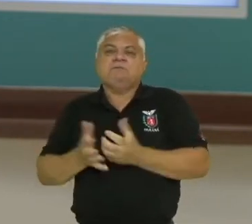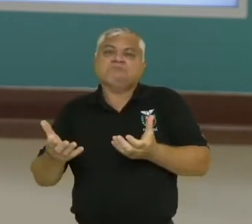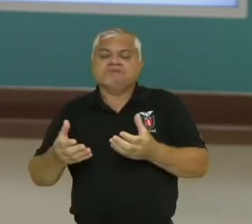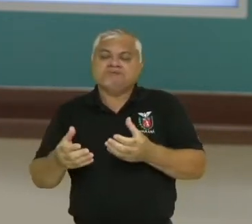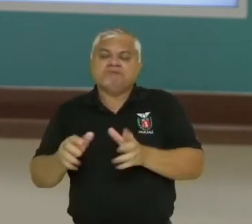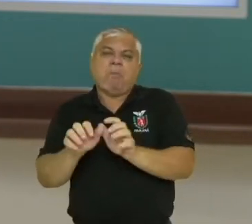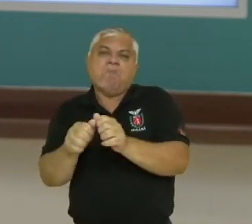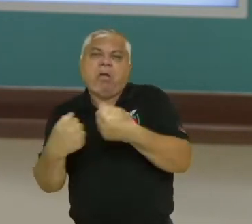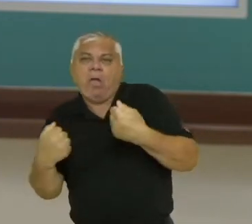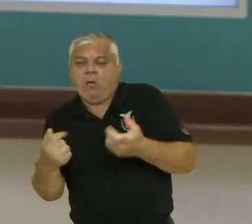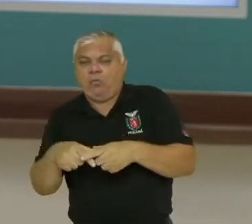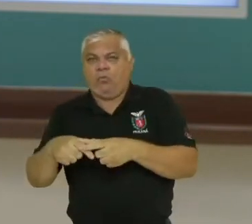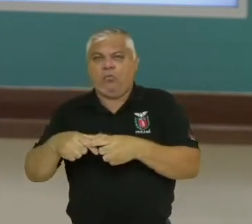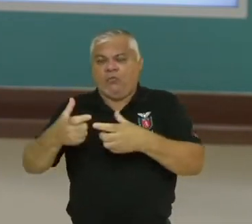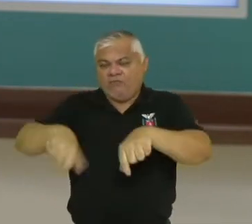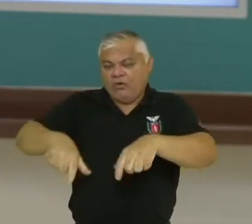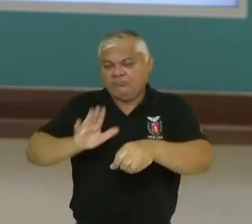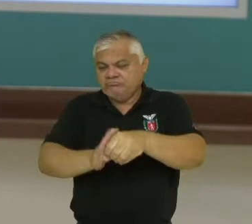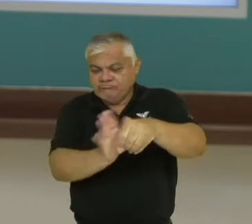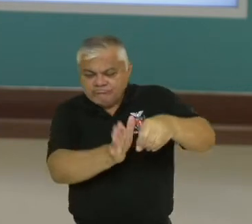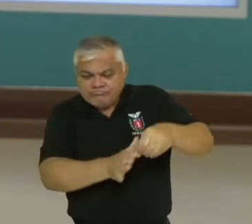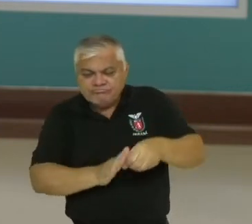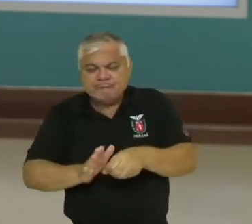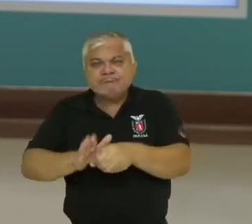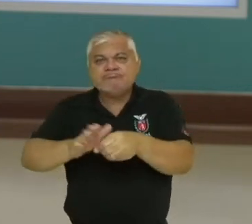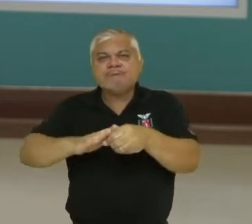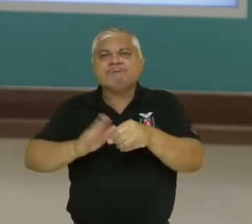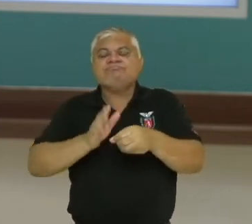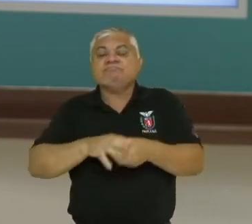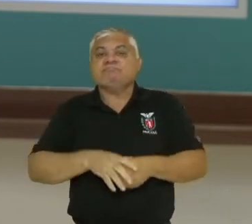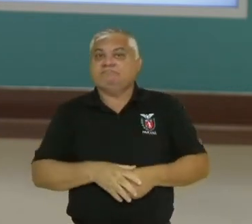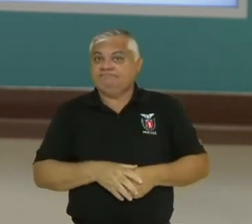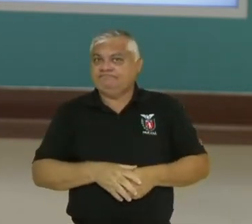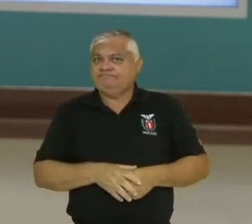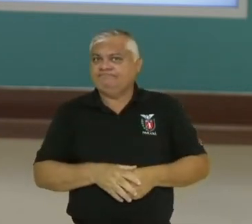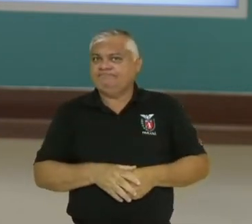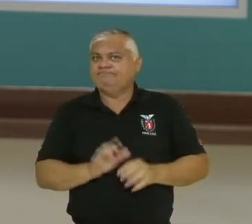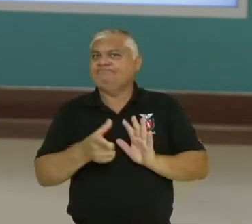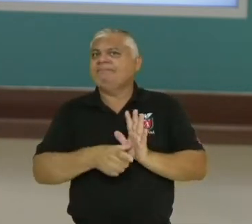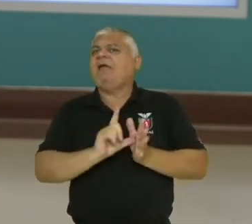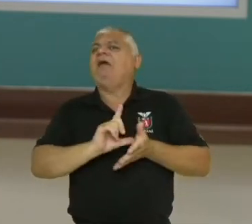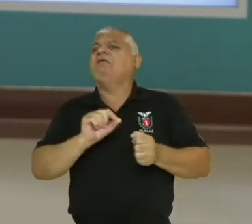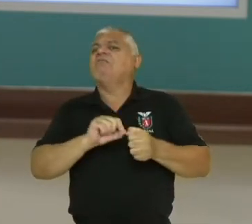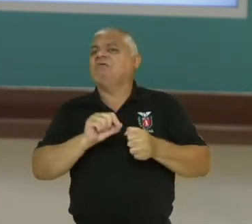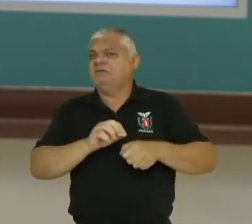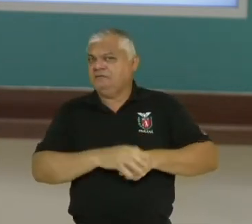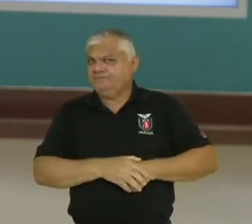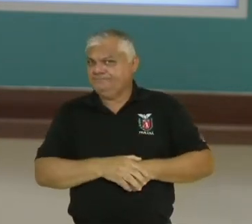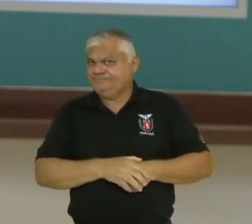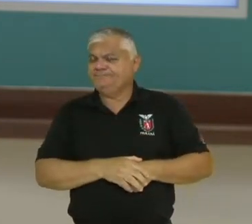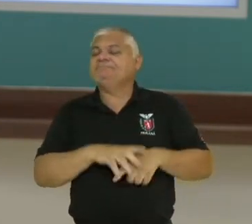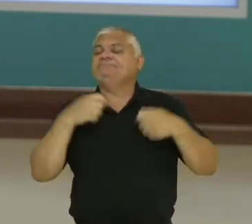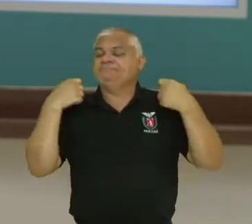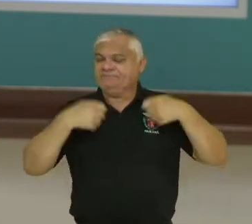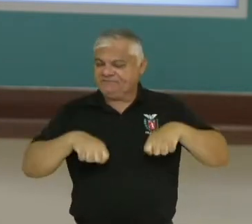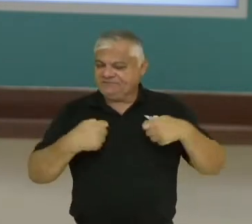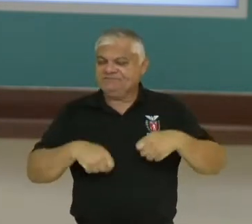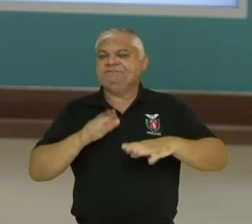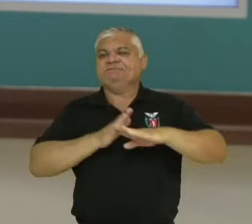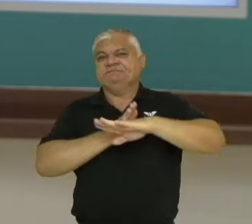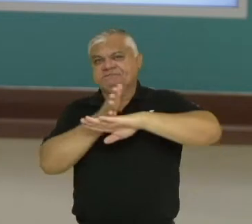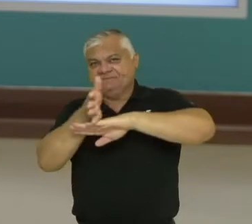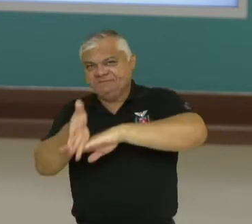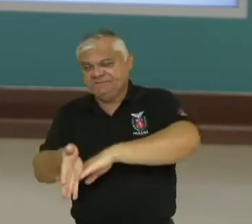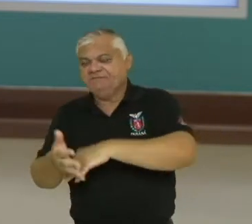lanche, almoçar, jantar. Então, toda vez que você for se alimentar, você leva a mão até